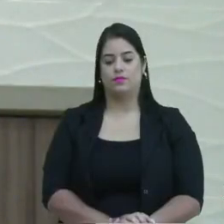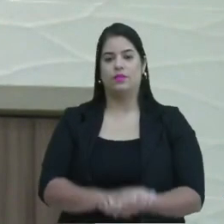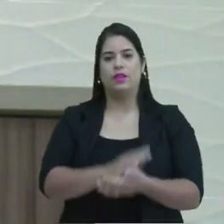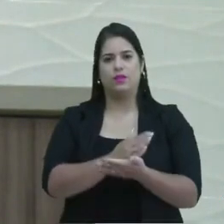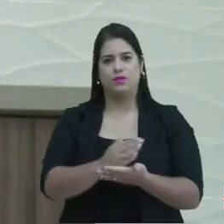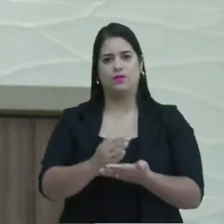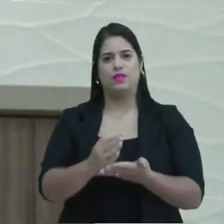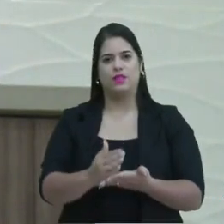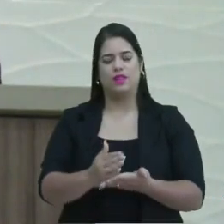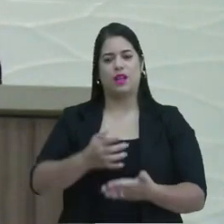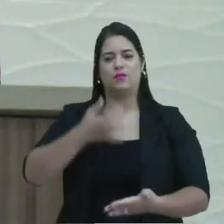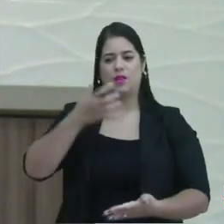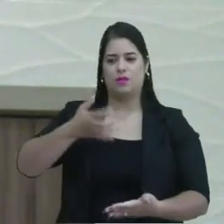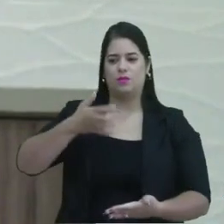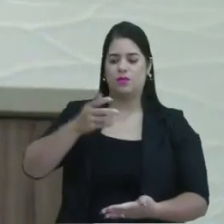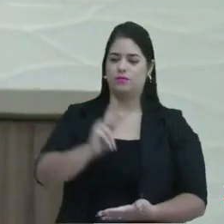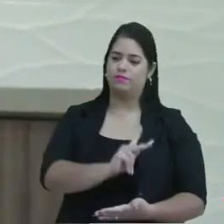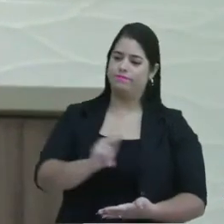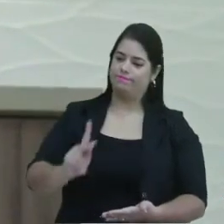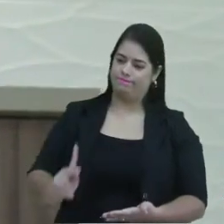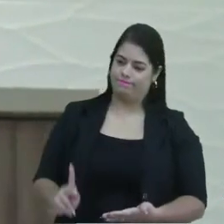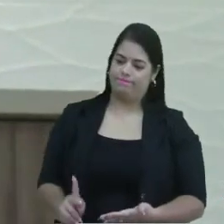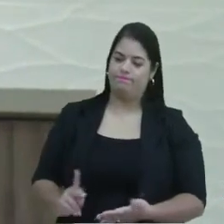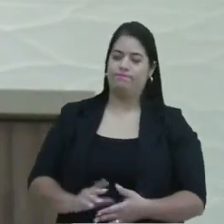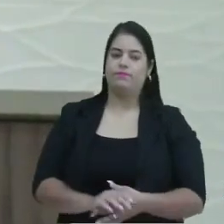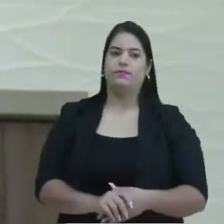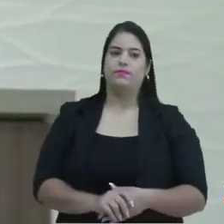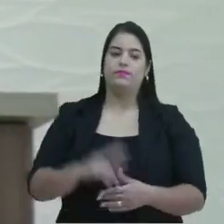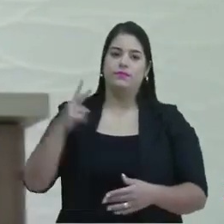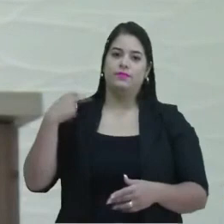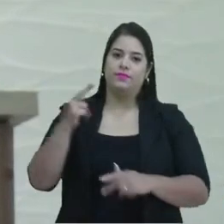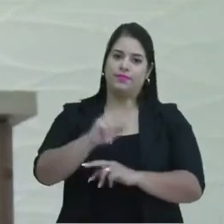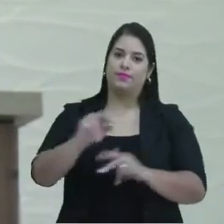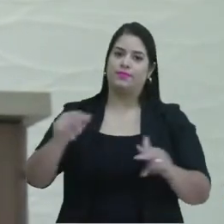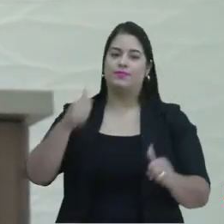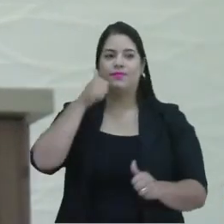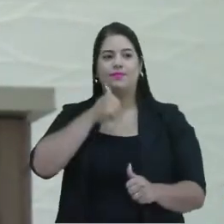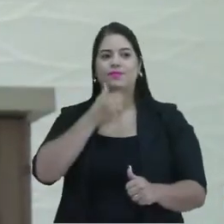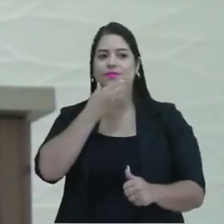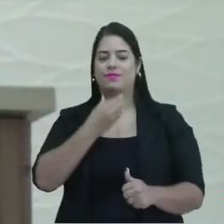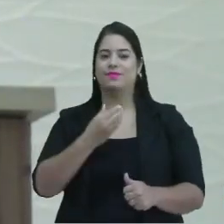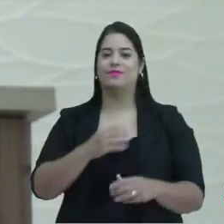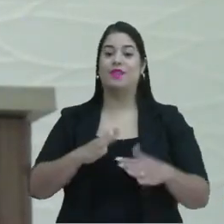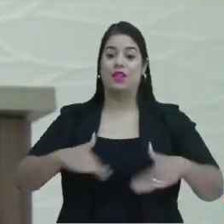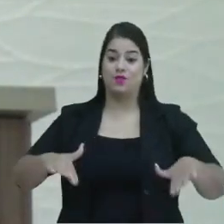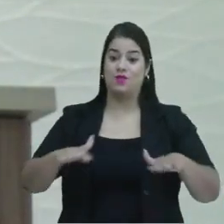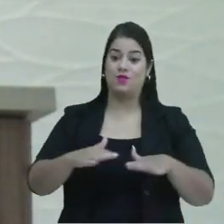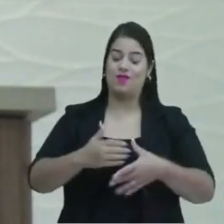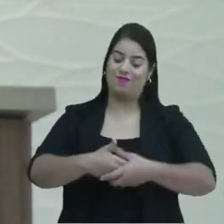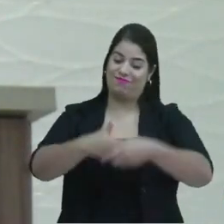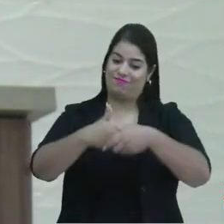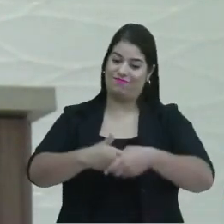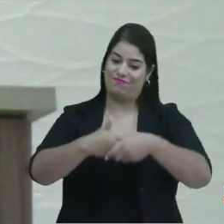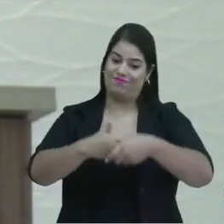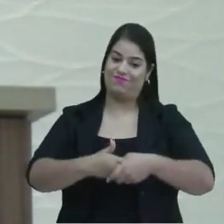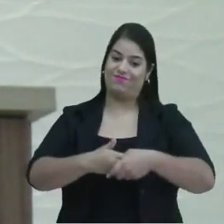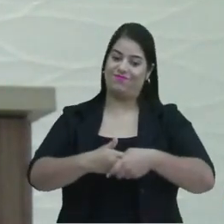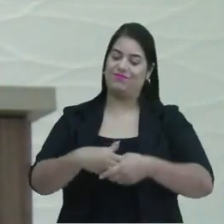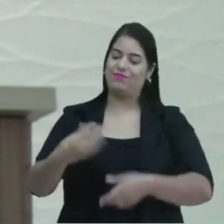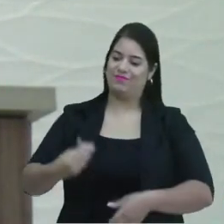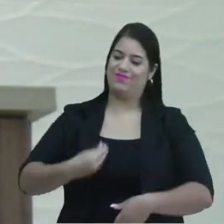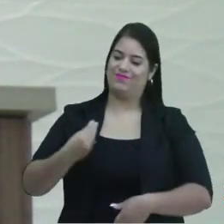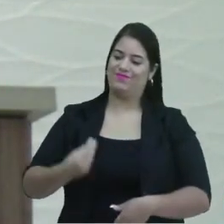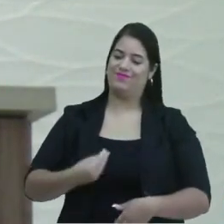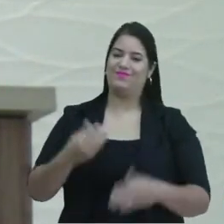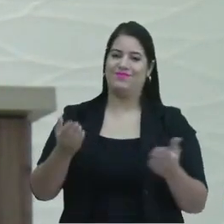Inicio saudando senhor presidente, senhores vereadores, senhoras vereadoras. Estendo os cumprimentos a todos aqui que se fazem